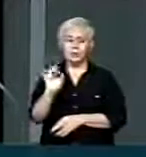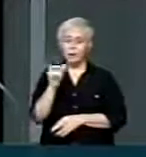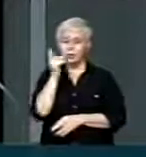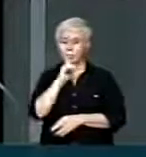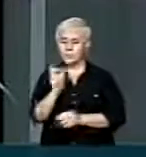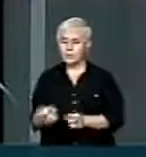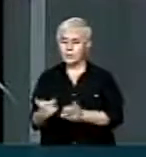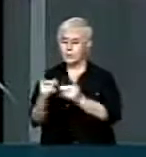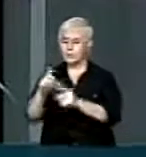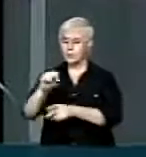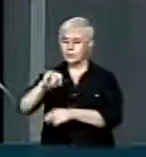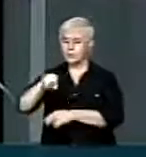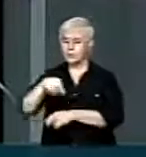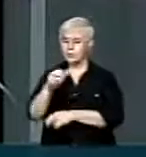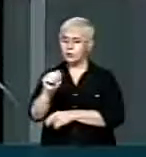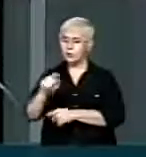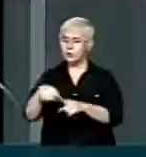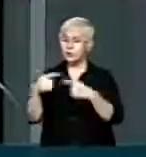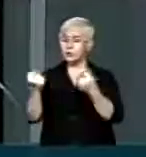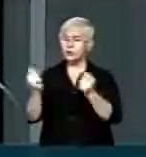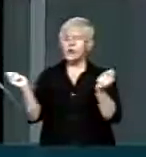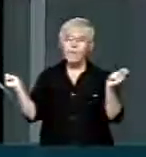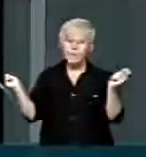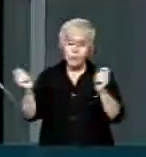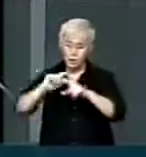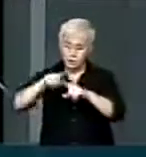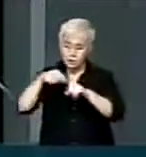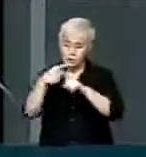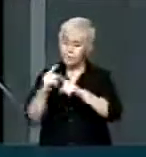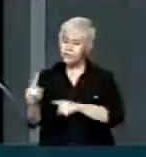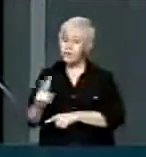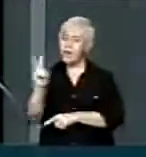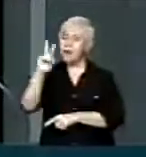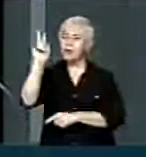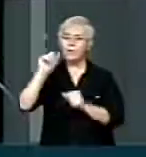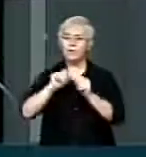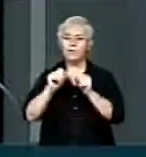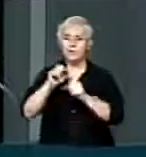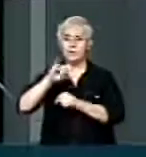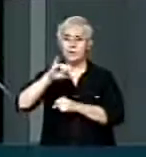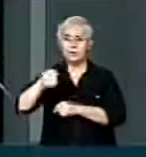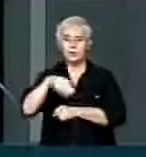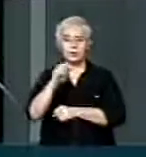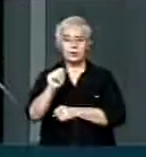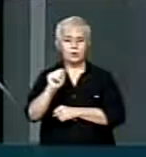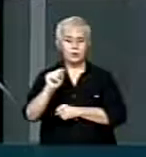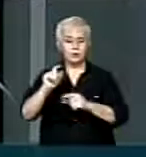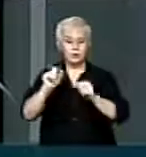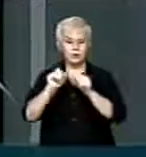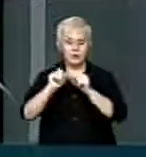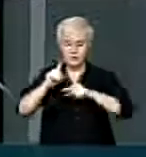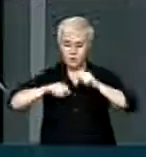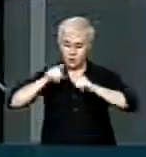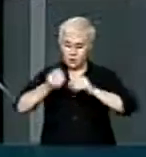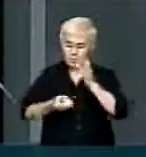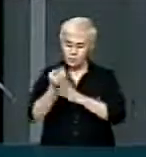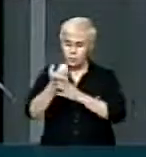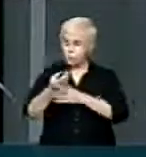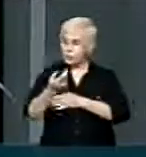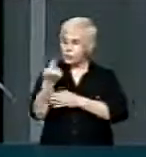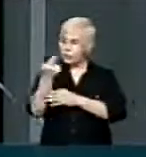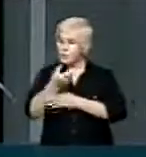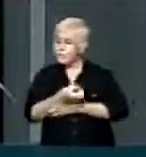quando poderíamos agregar valores e fazer o soja produzir produtos terceiros aqui e podermos